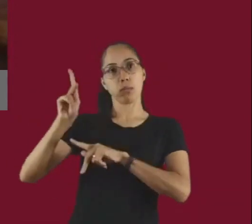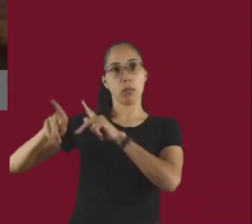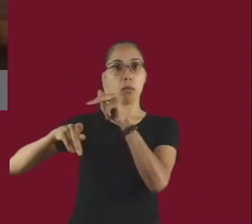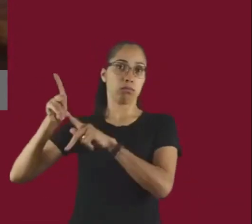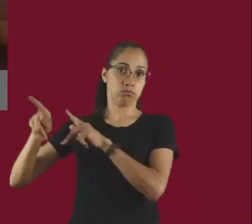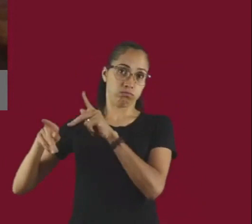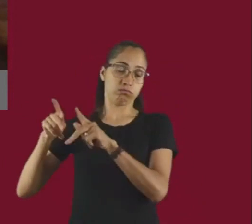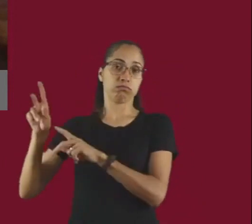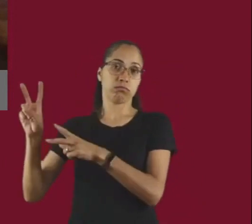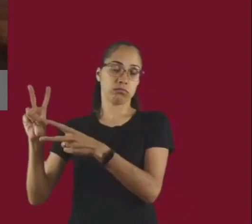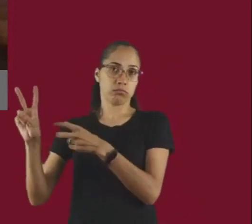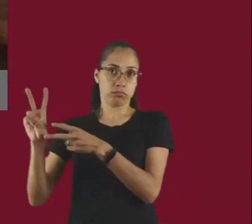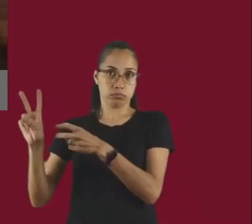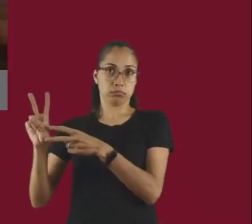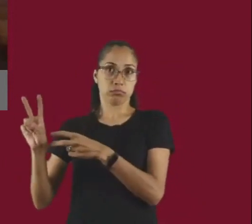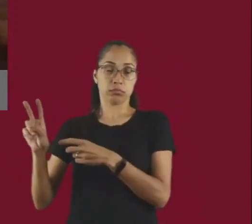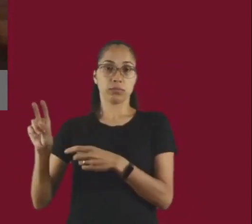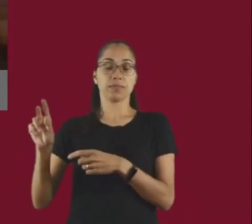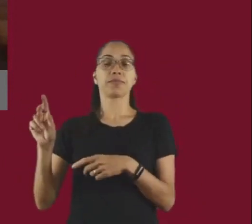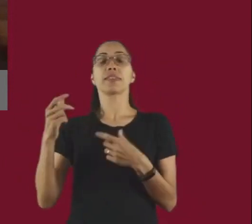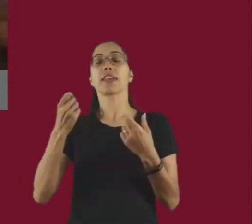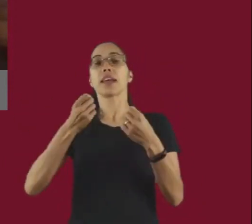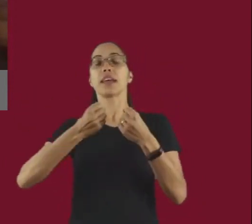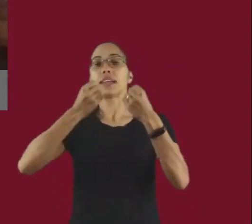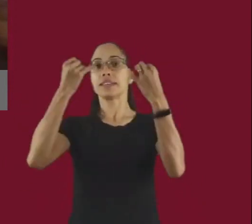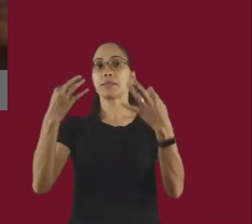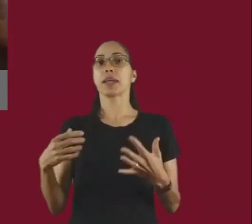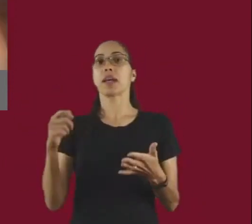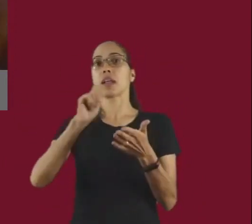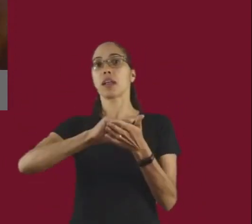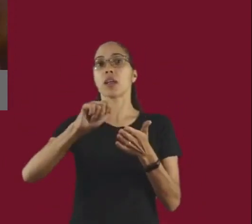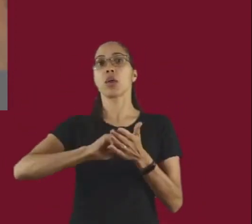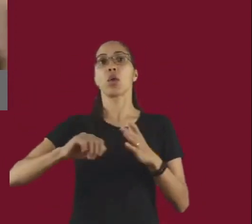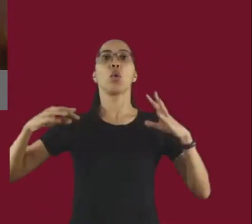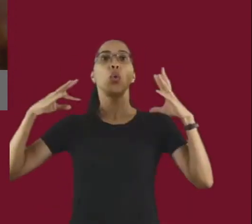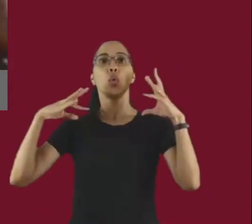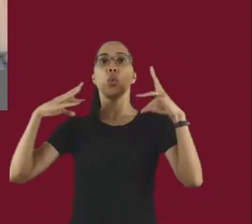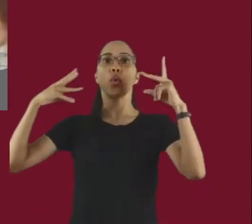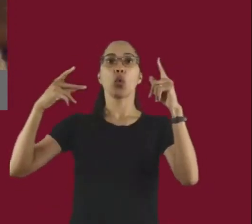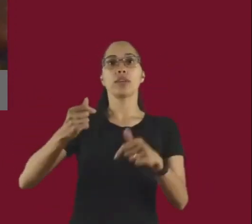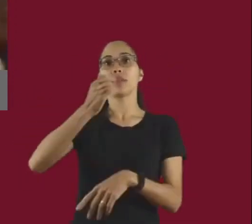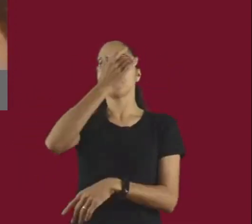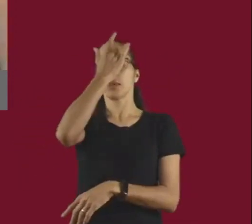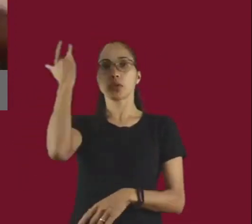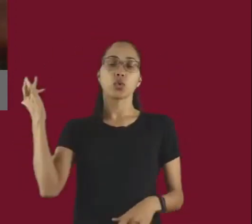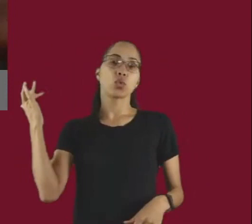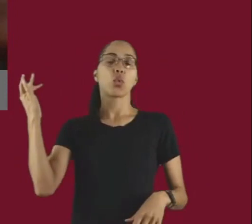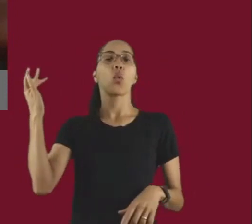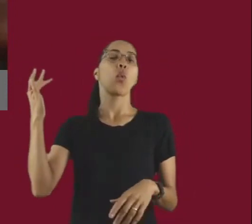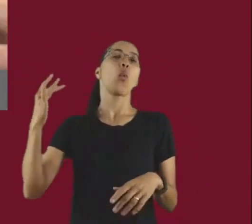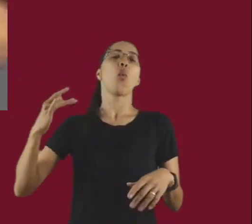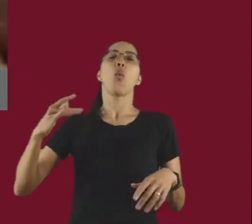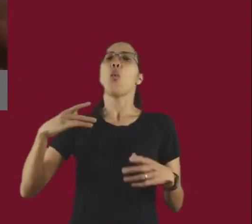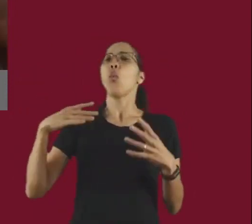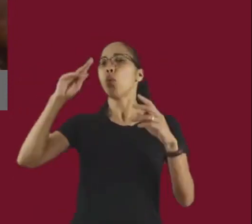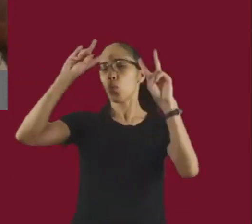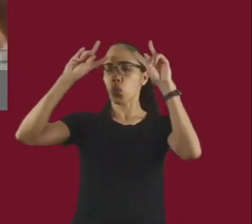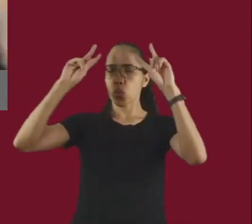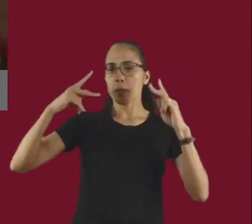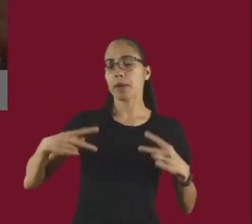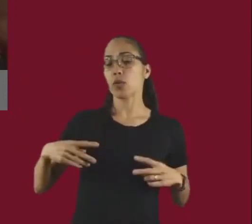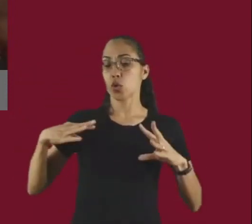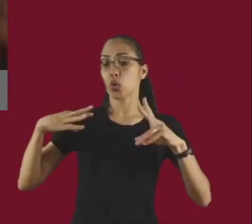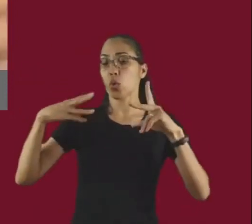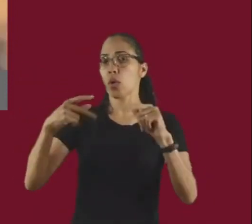e ela falava, somos todos humanos, a pedra é humana, né, são outras. Eu estava numa outra conferência